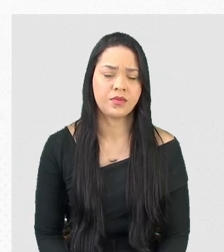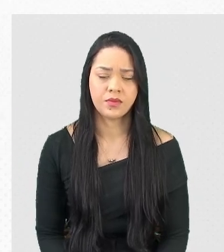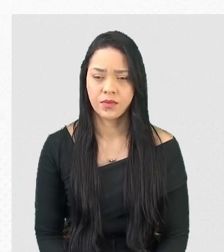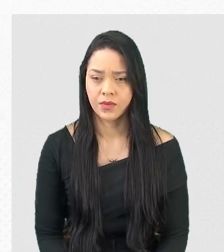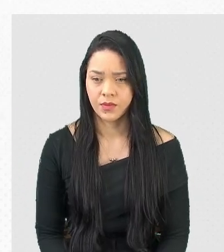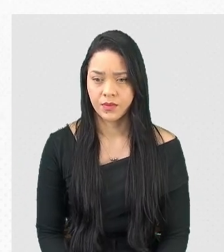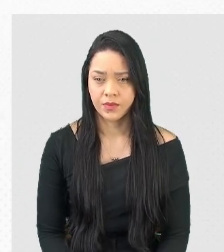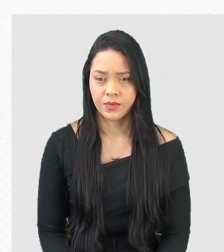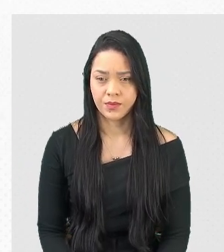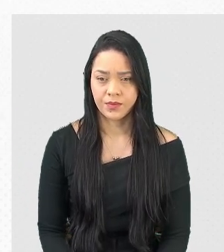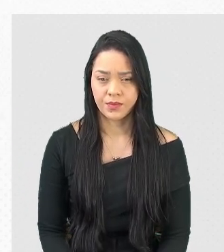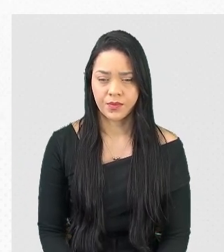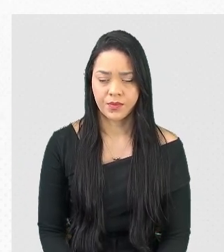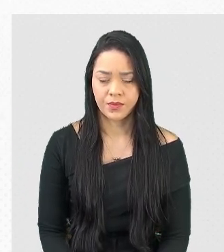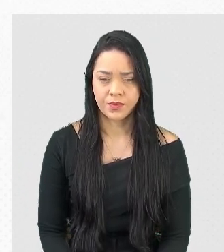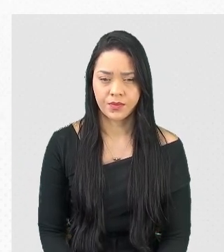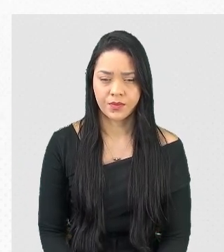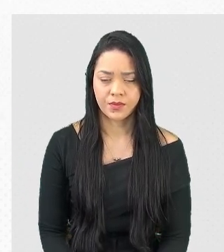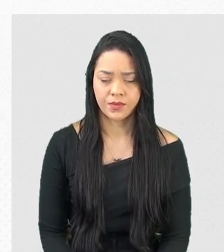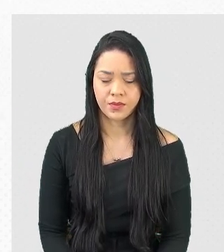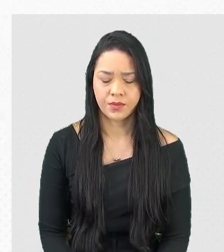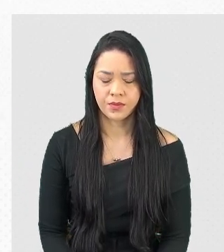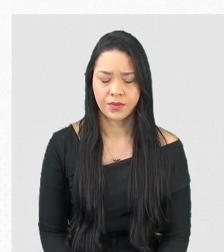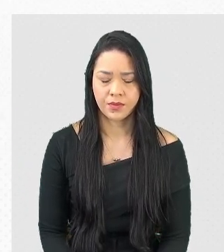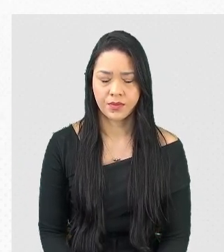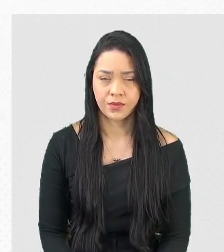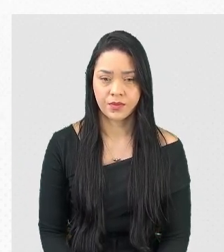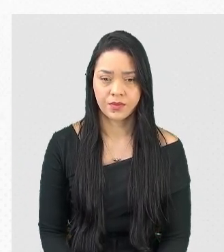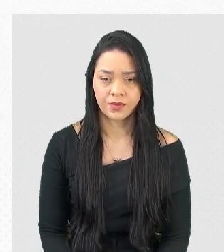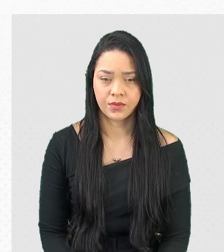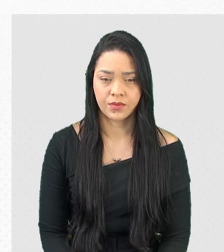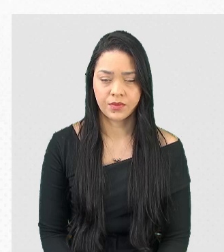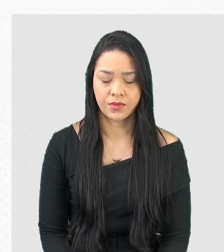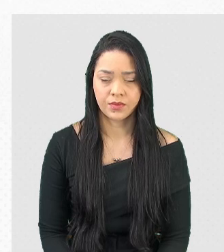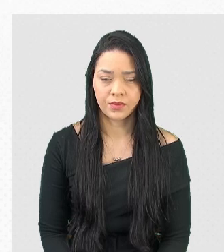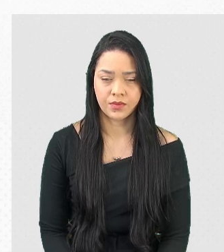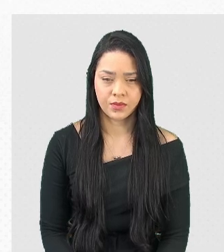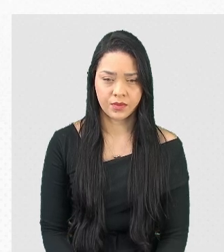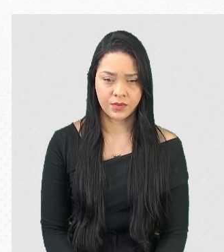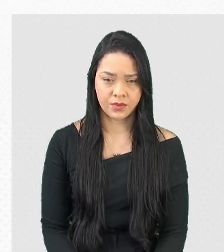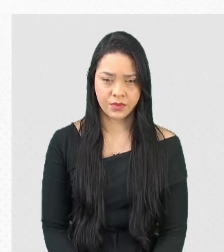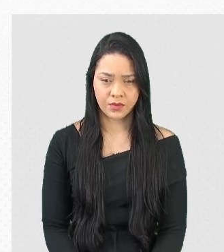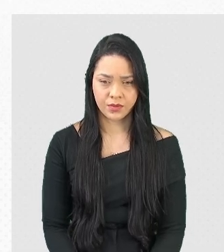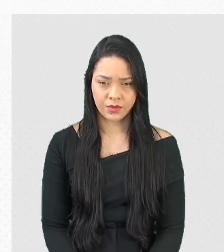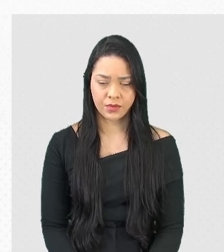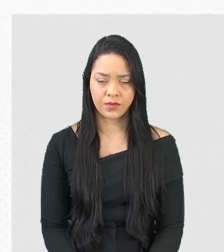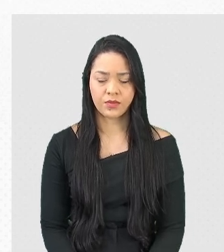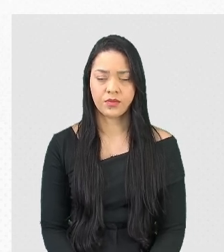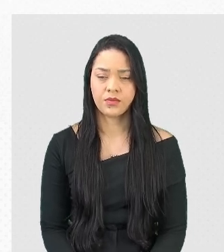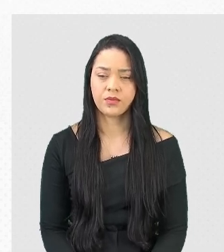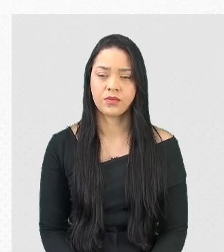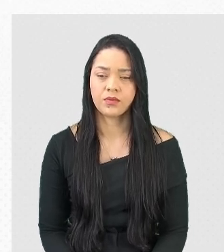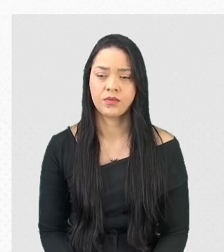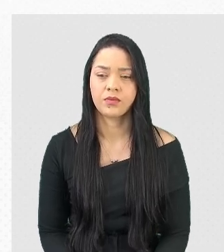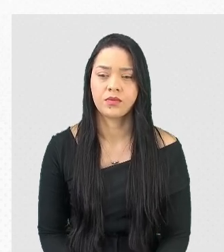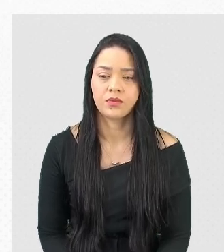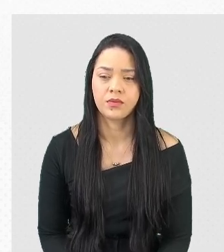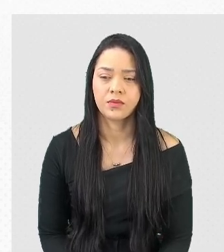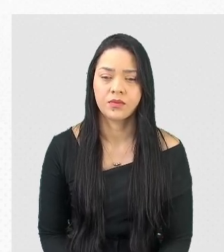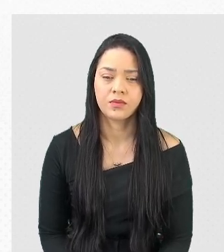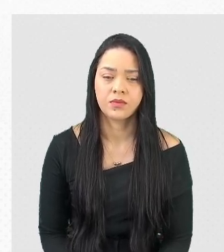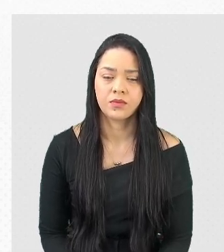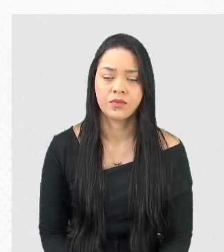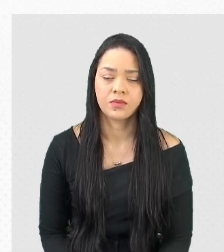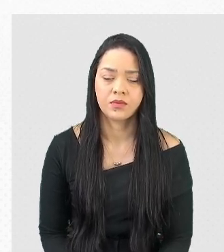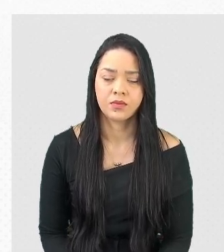ambiental. Puritana, gás natural e aumento da ocorrência de inversão térmica, gente. Gás natural, não tinha gás natural ali,